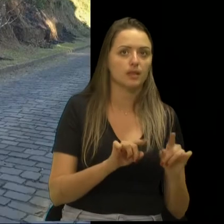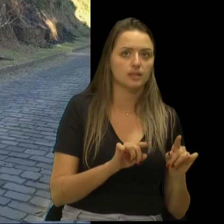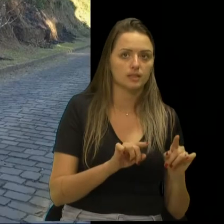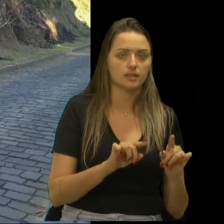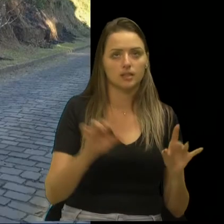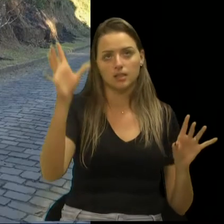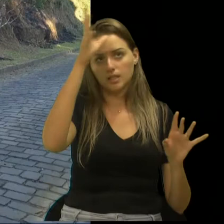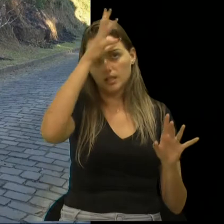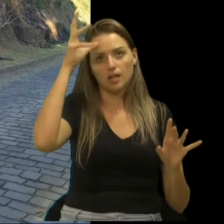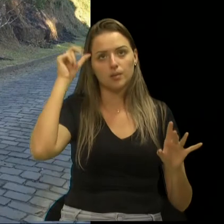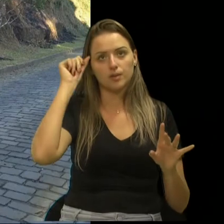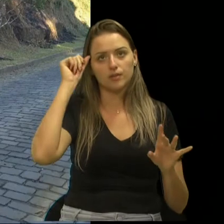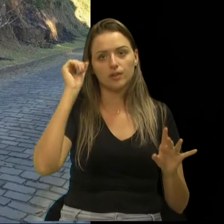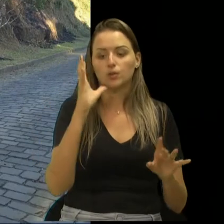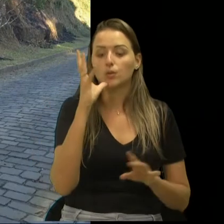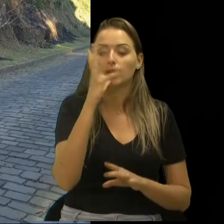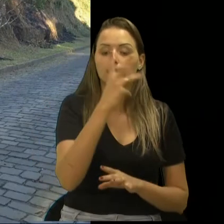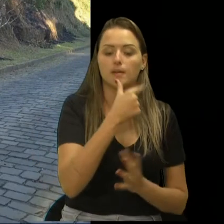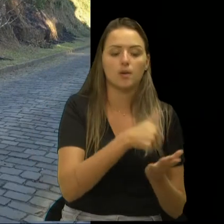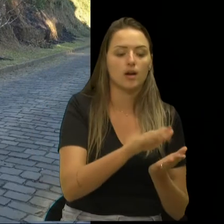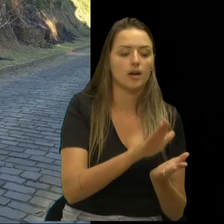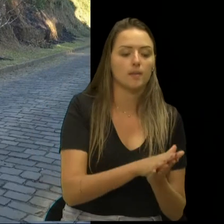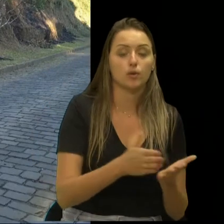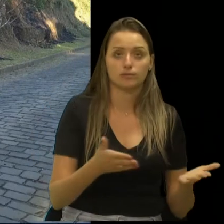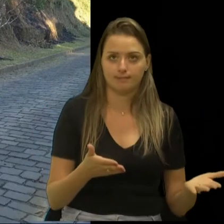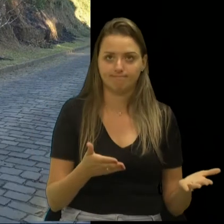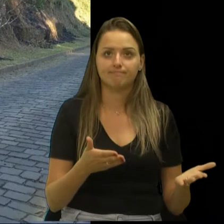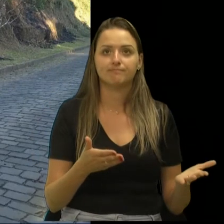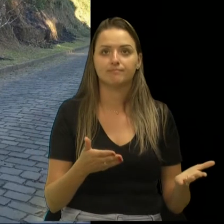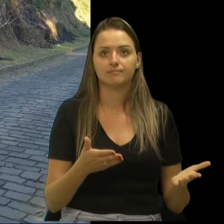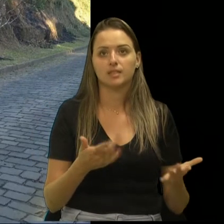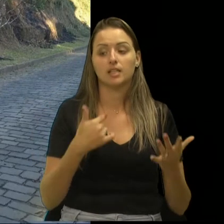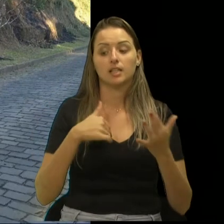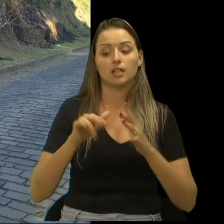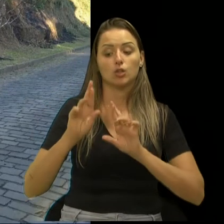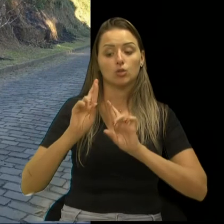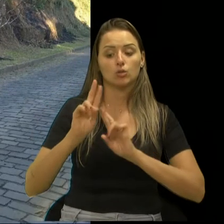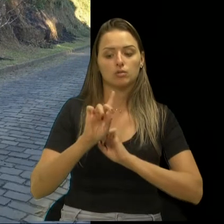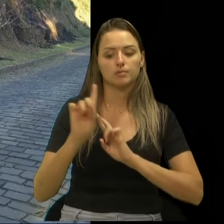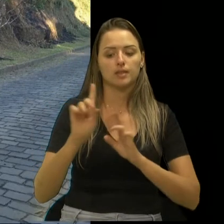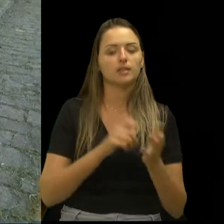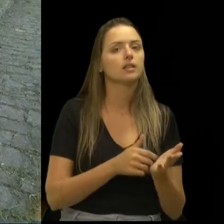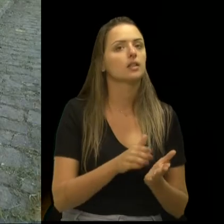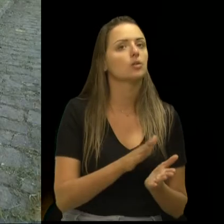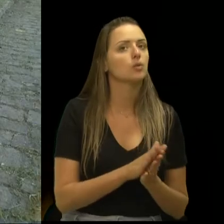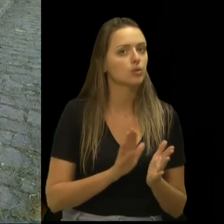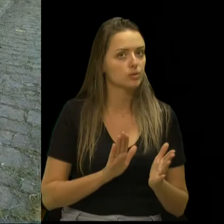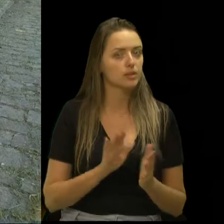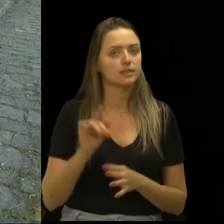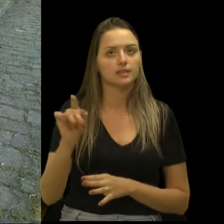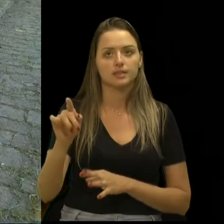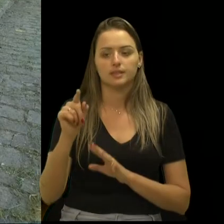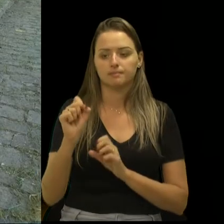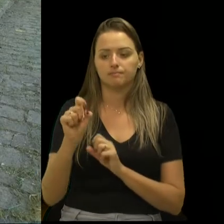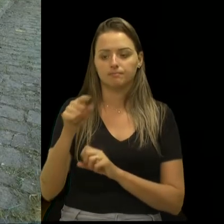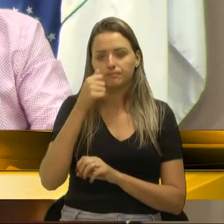poder público é muito rápido, a caneta chegou. Provavelmente, espero que não chegue a isso. Sua parte, vereadora